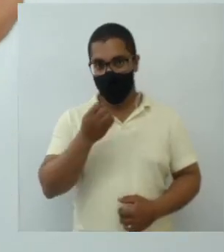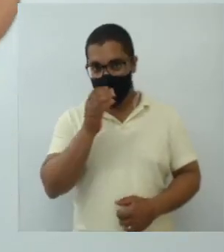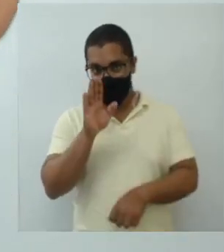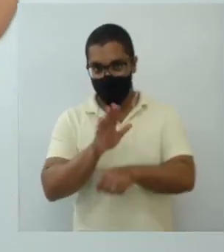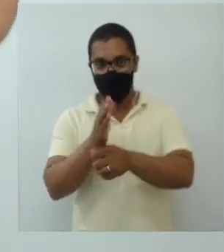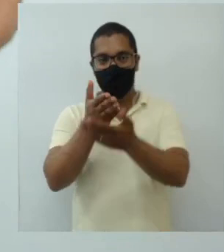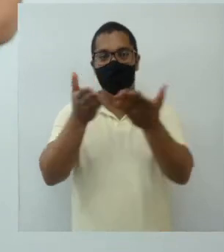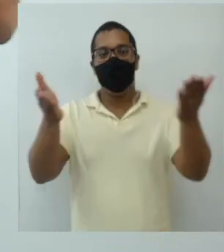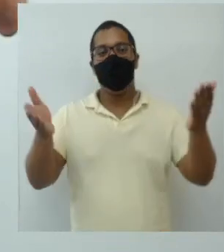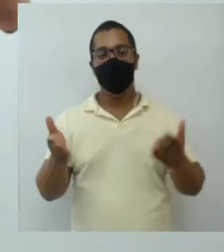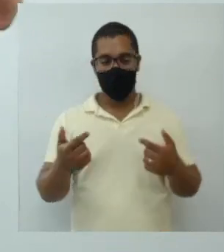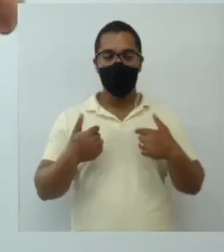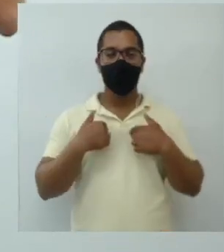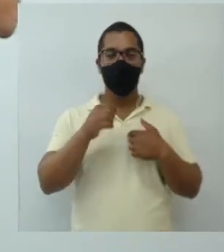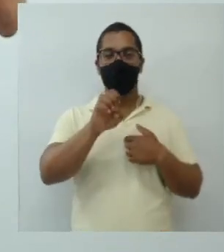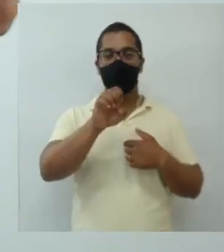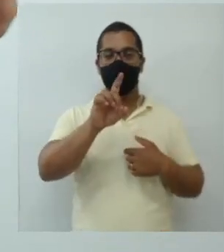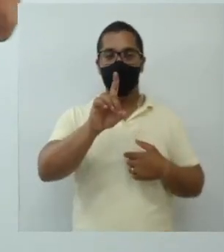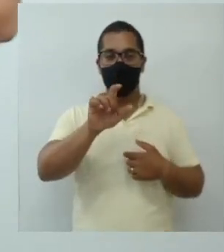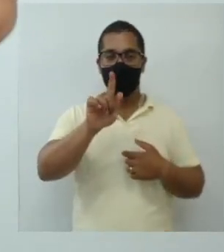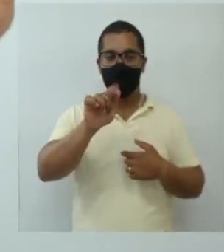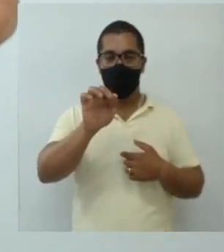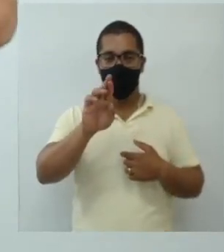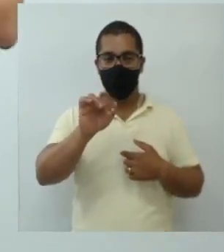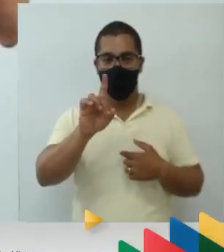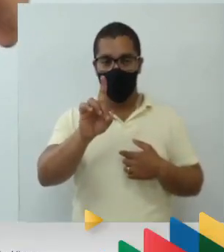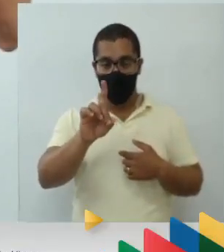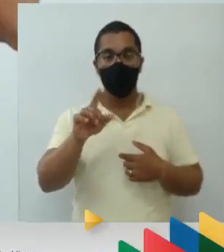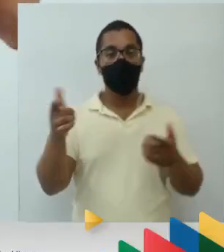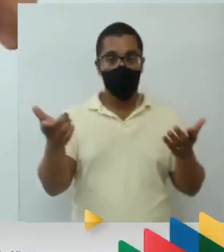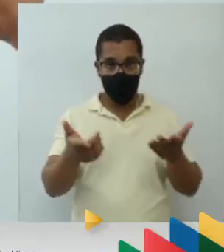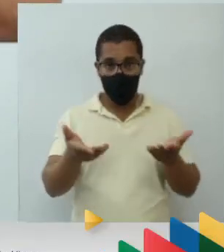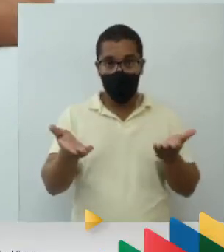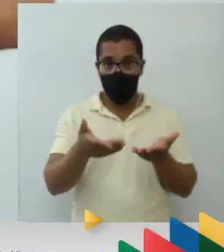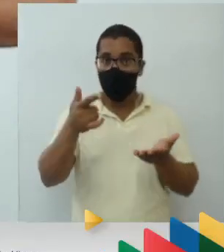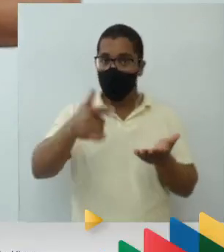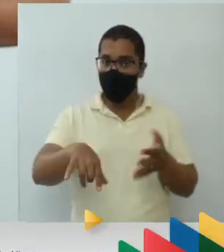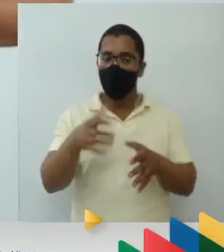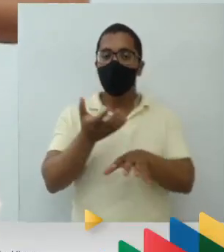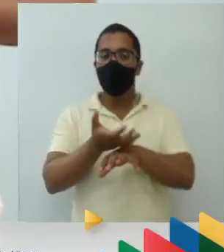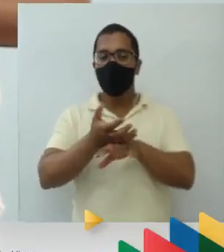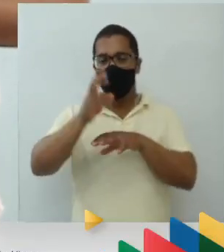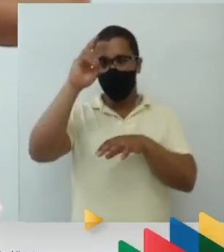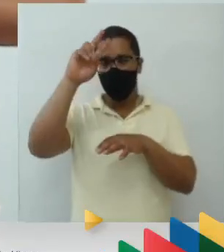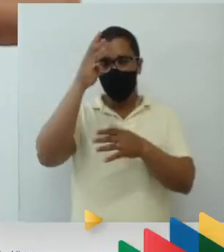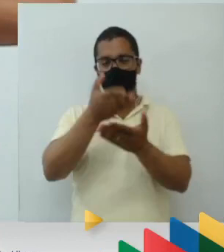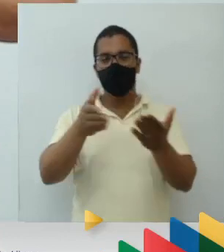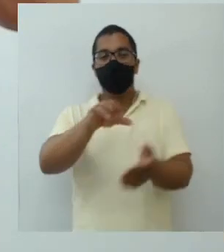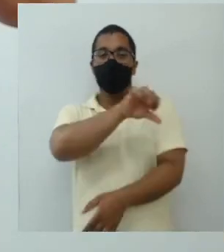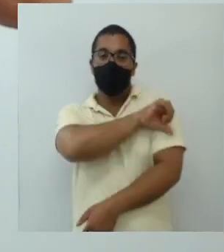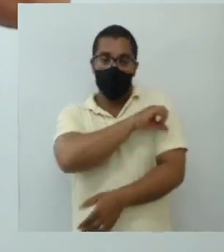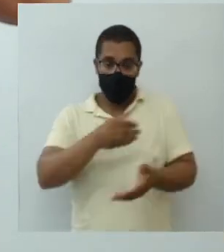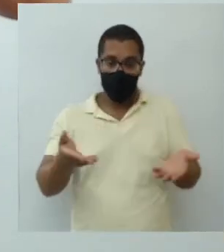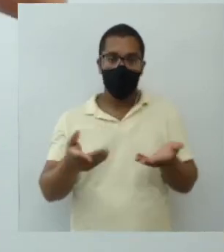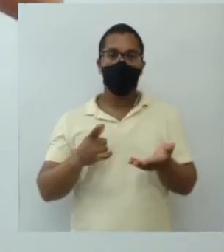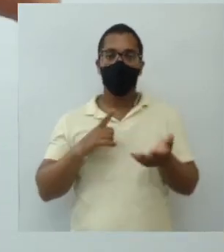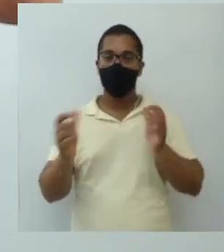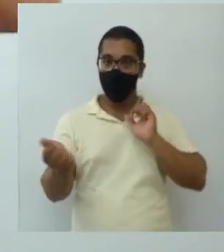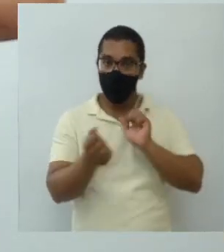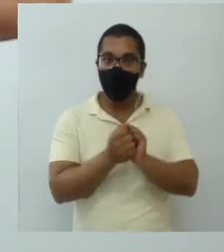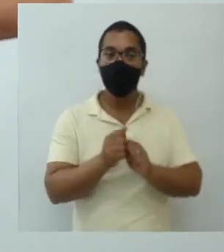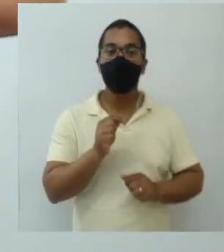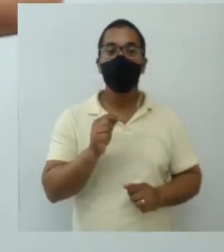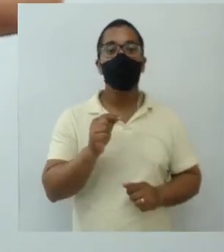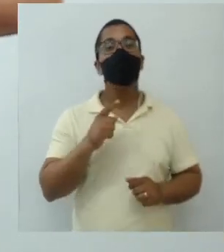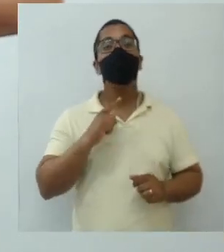Boa tarde, pessoal. Aqui é o professor Edgar Luna, mais uma vez, para a gente abordar mais um conteúdo de história dos nonos anos. E hoje nós vamos